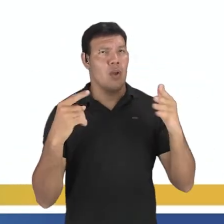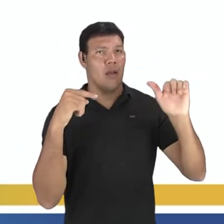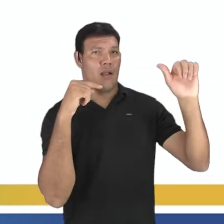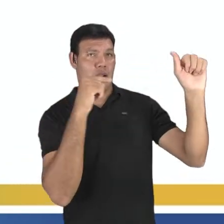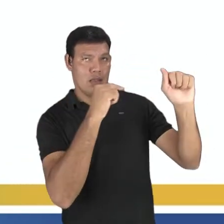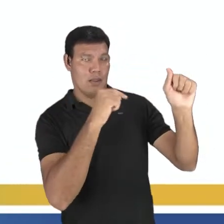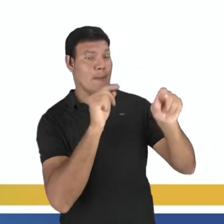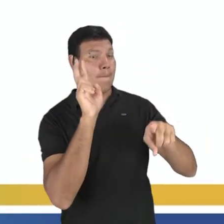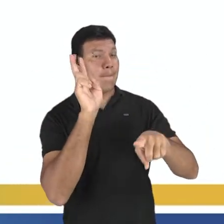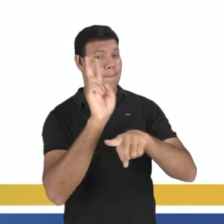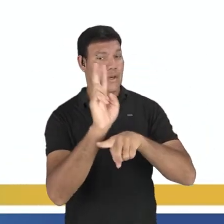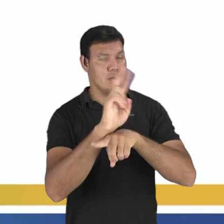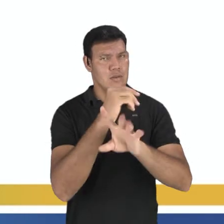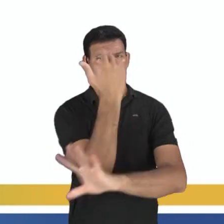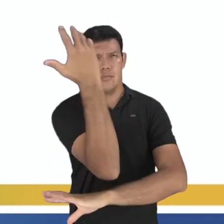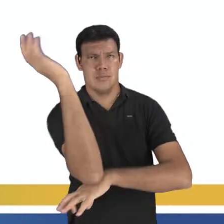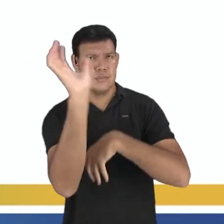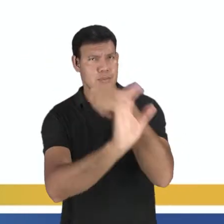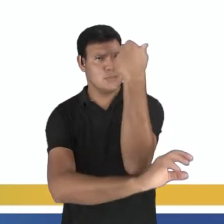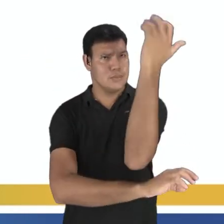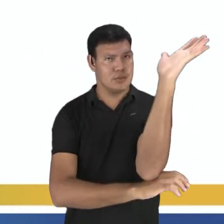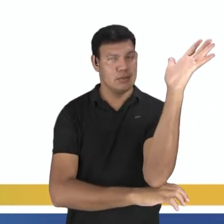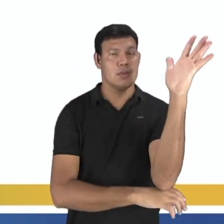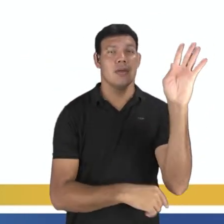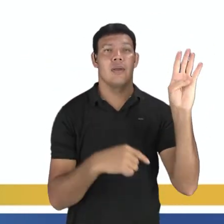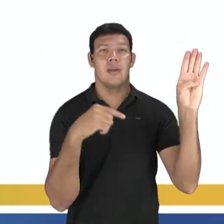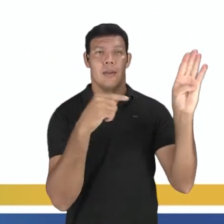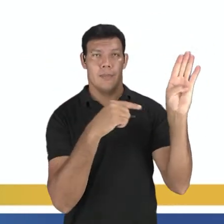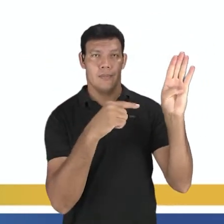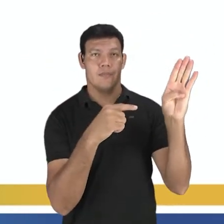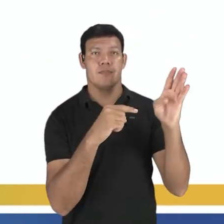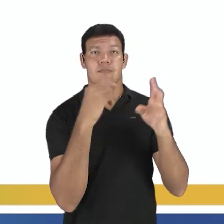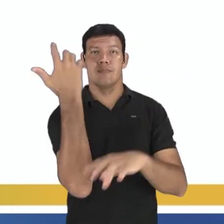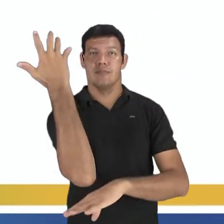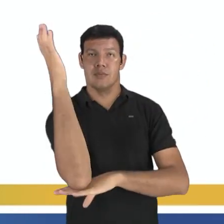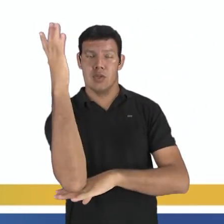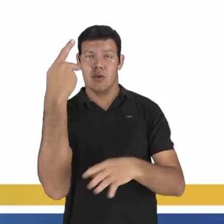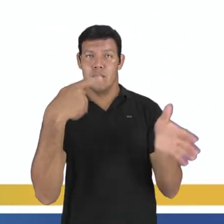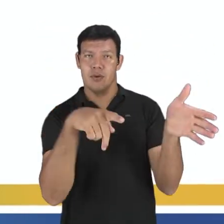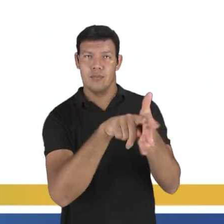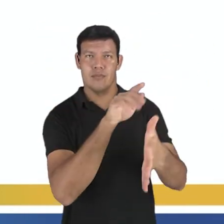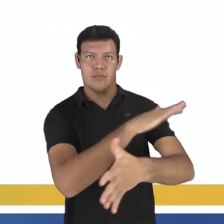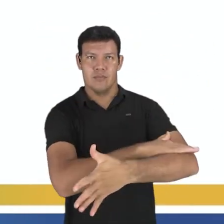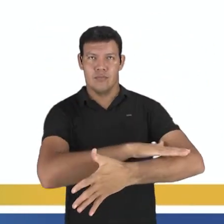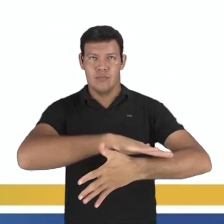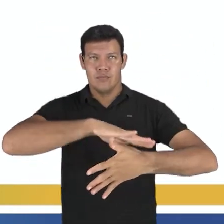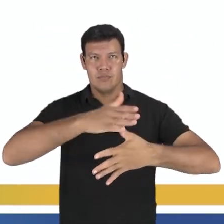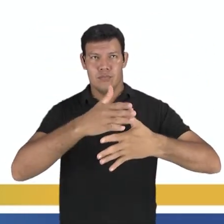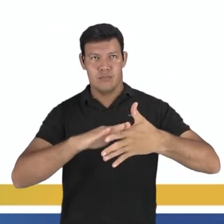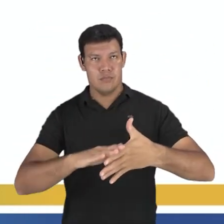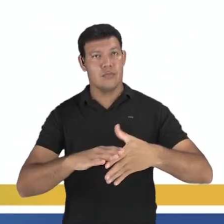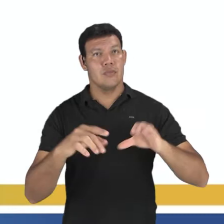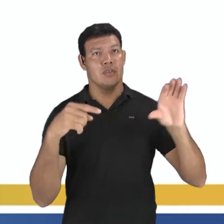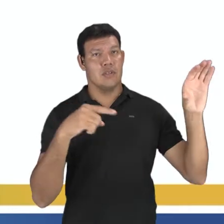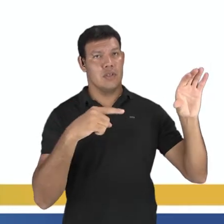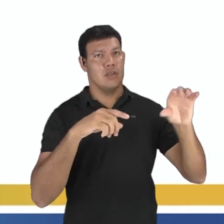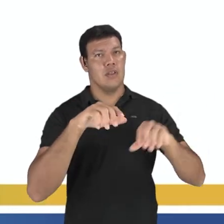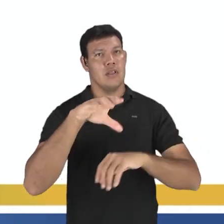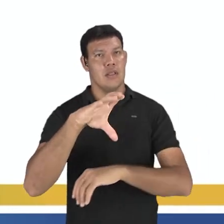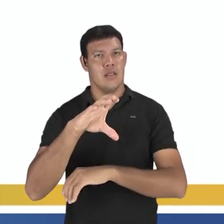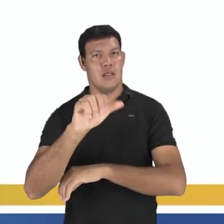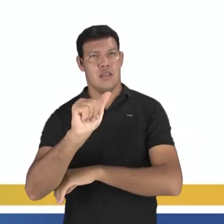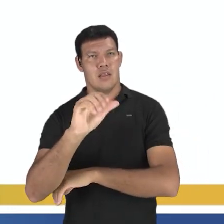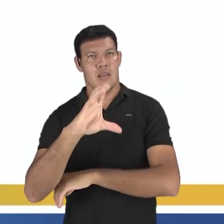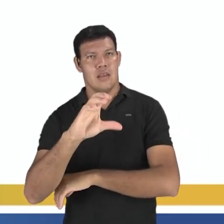A preservação da natureza. B. As árvores da Mata Atlântica. C. O cacaueiro.